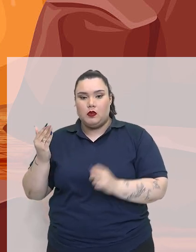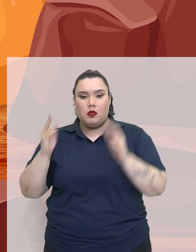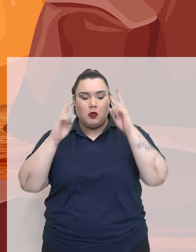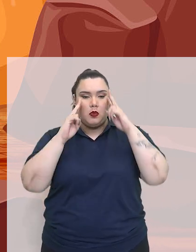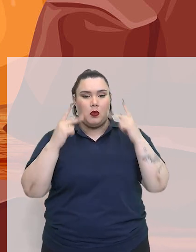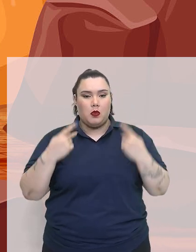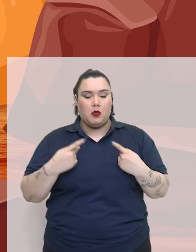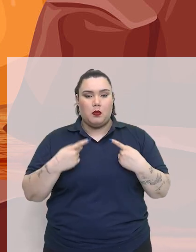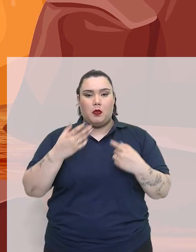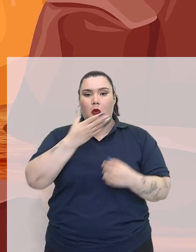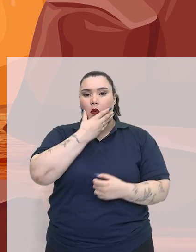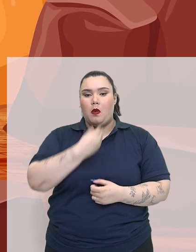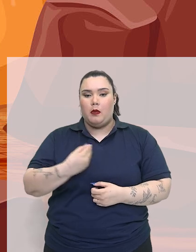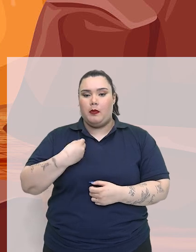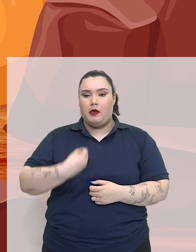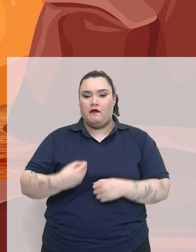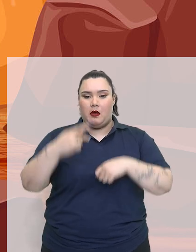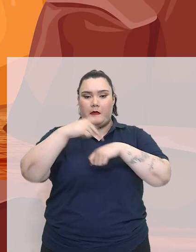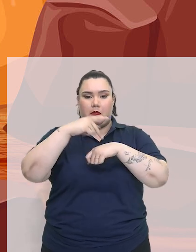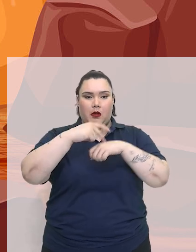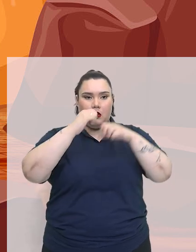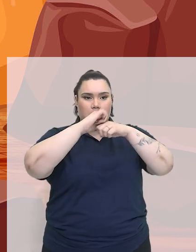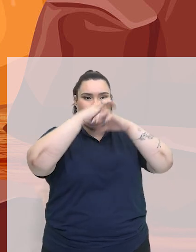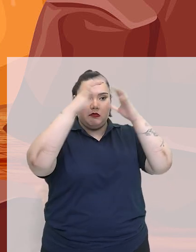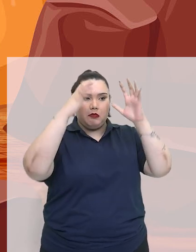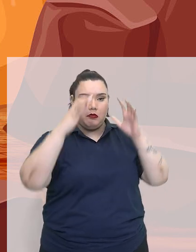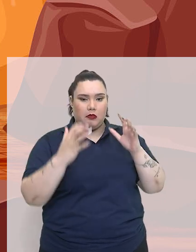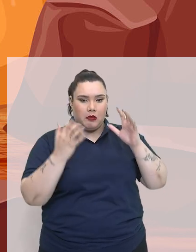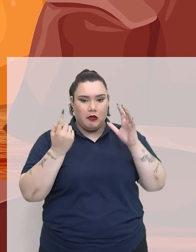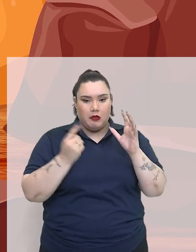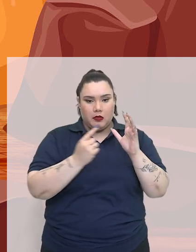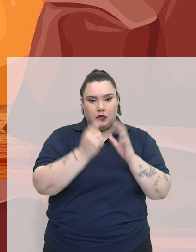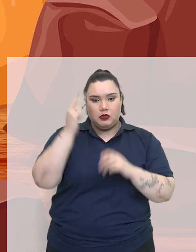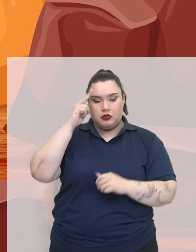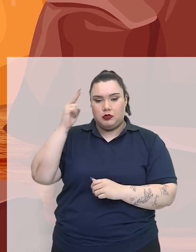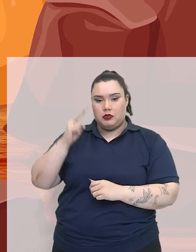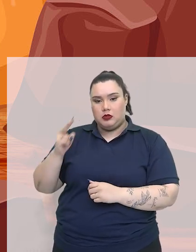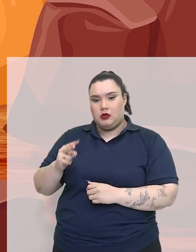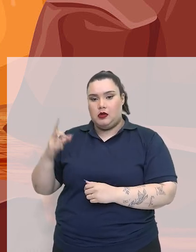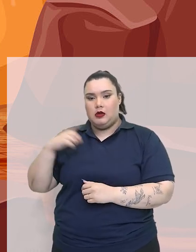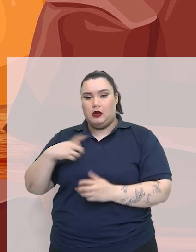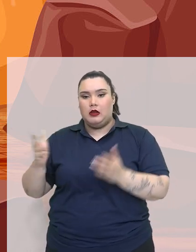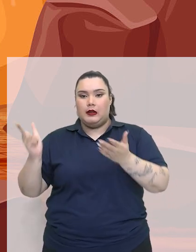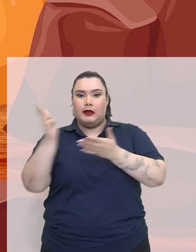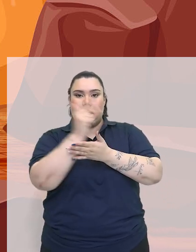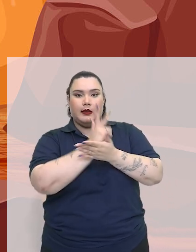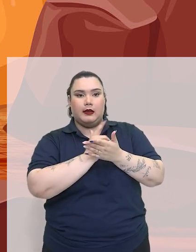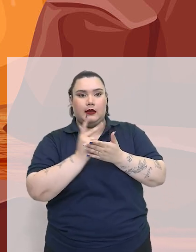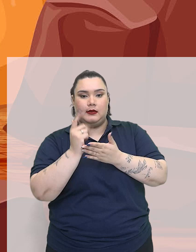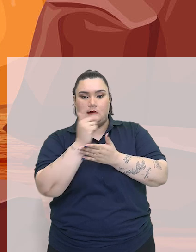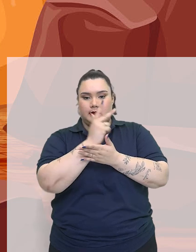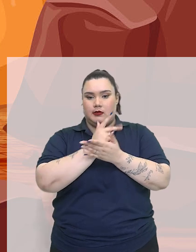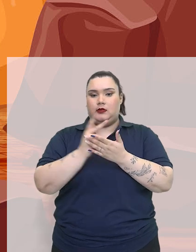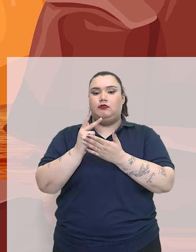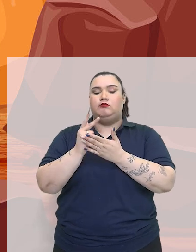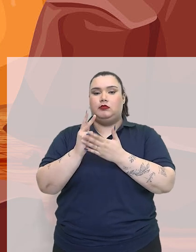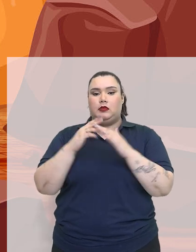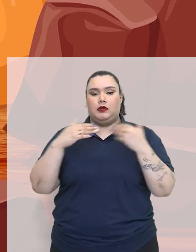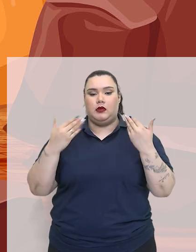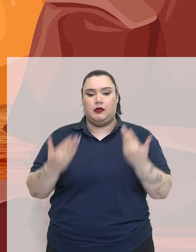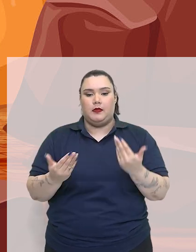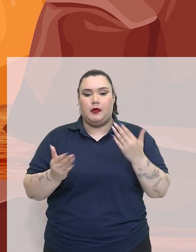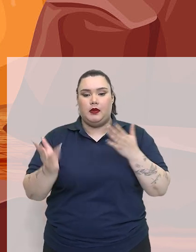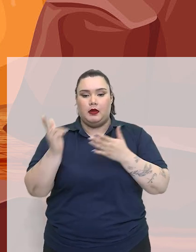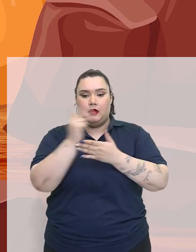da caverna, né, como a gente conhece historicamente, eles faziam desenhos nas cavernas. Então,